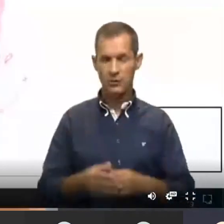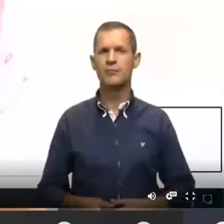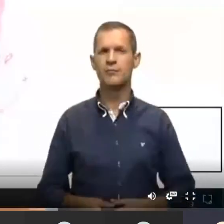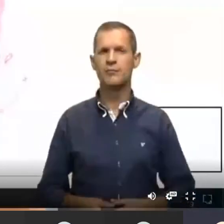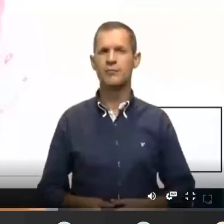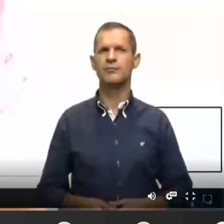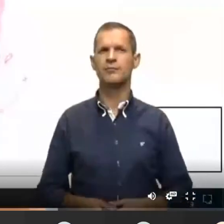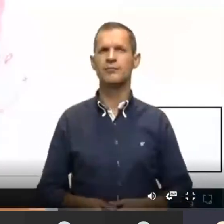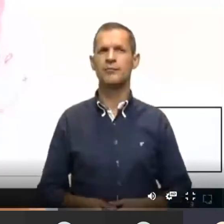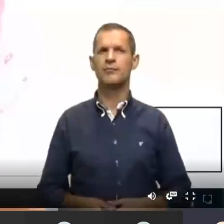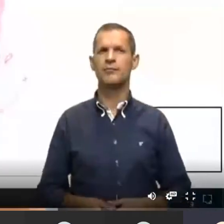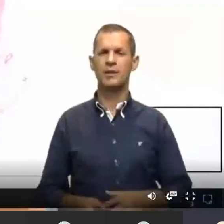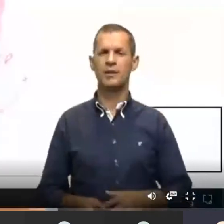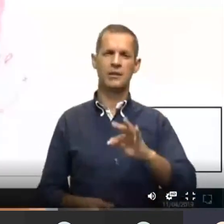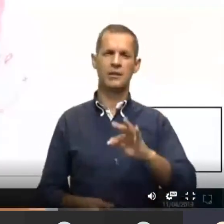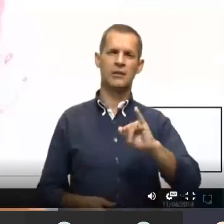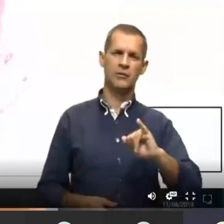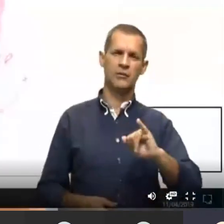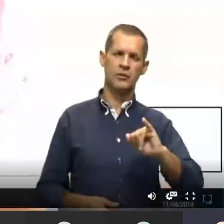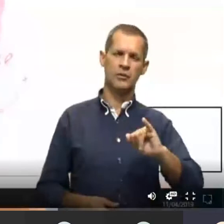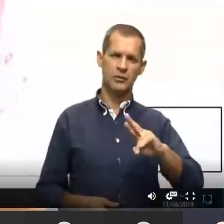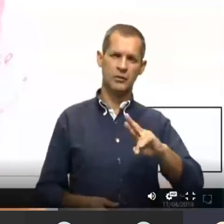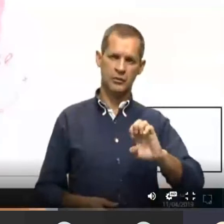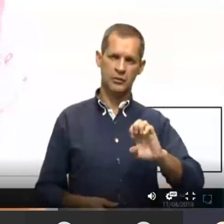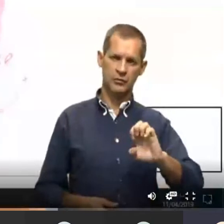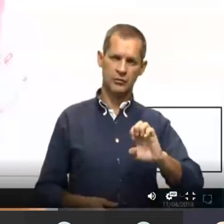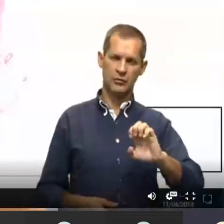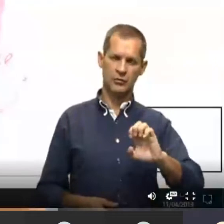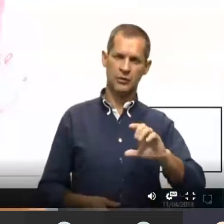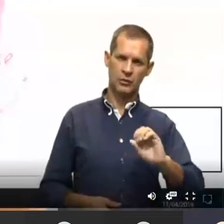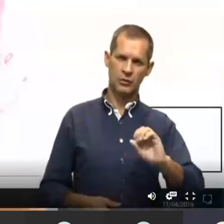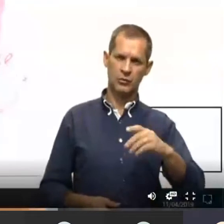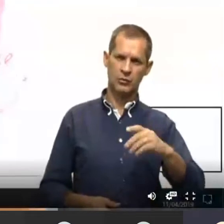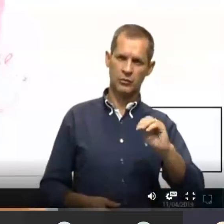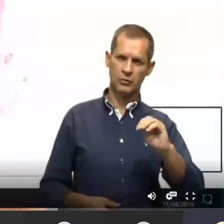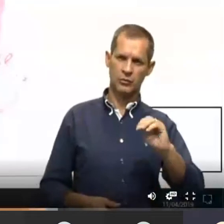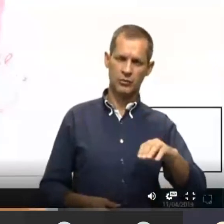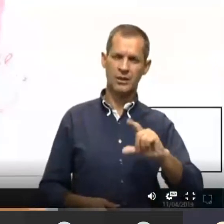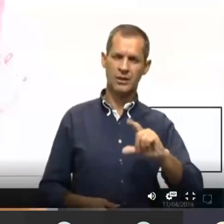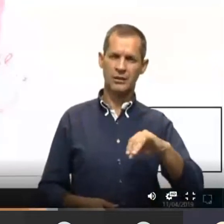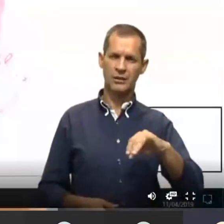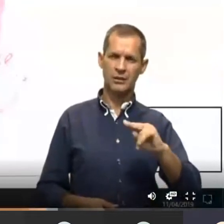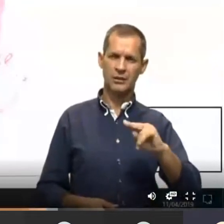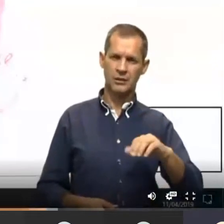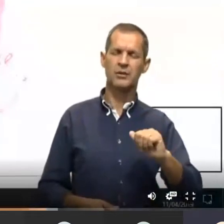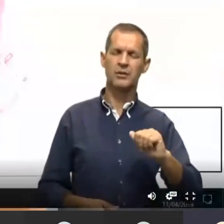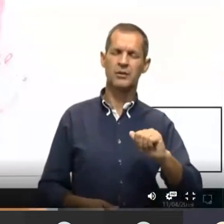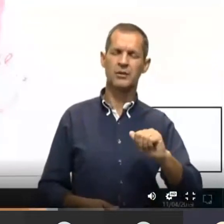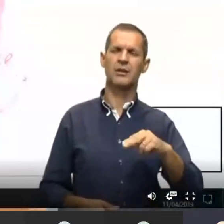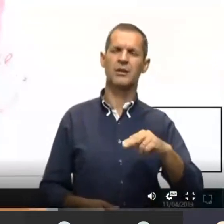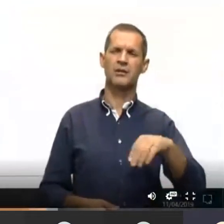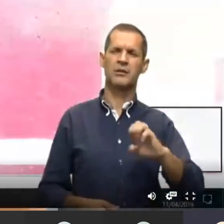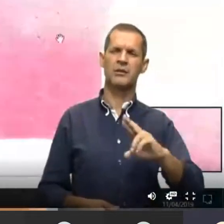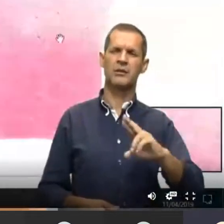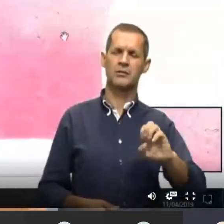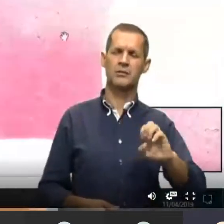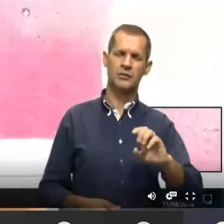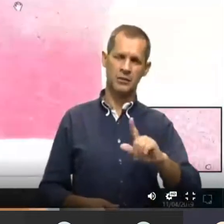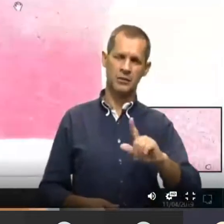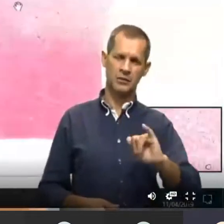lá. Então, File, Open. lâmina de necrose